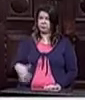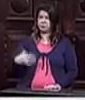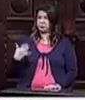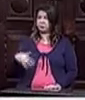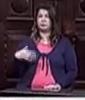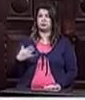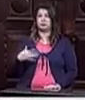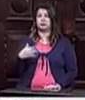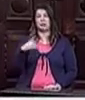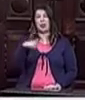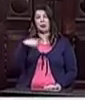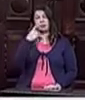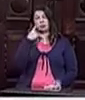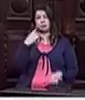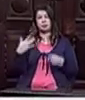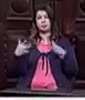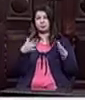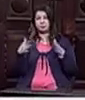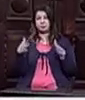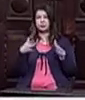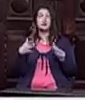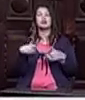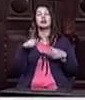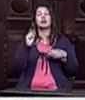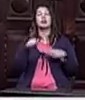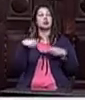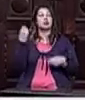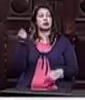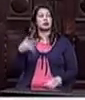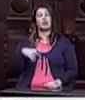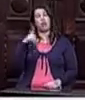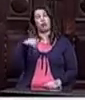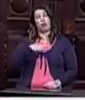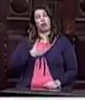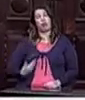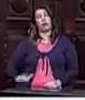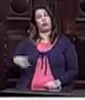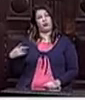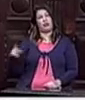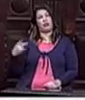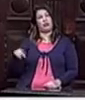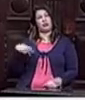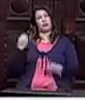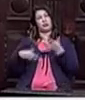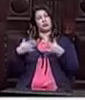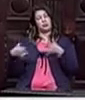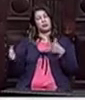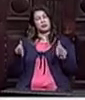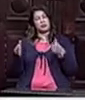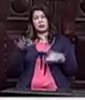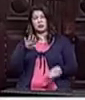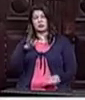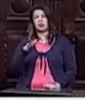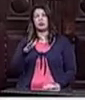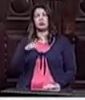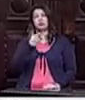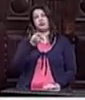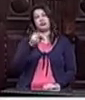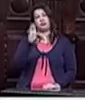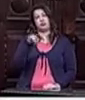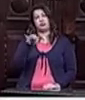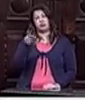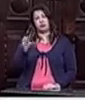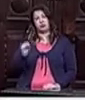A previsão, quem está dizendo isso, deputado Gilberto Palmares, é o próprio governo. A sua previsão do déficit, e é um governo que está aqui